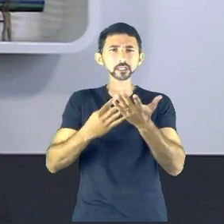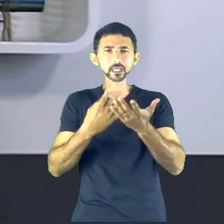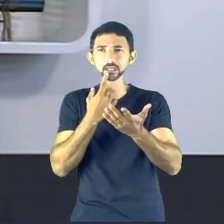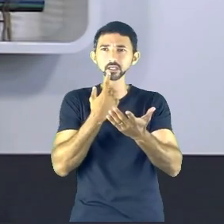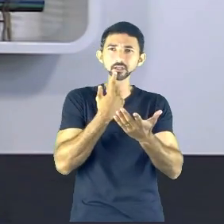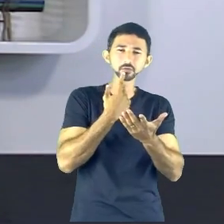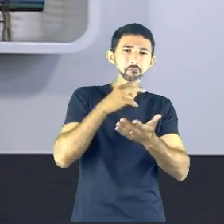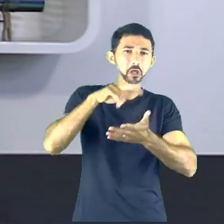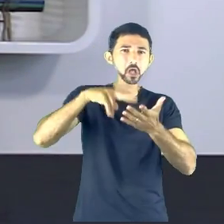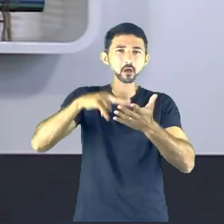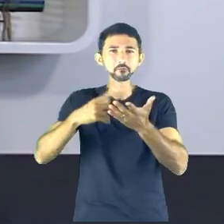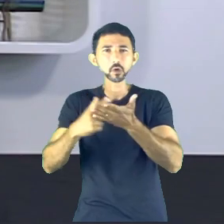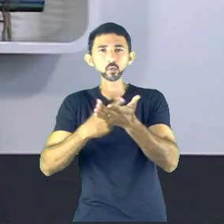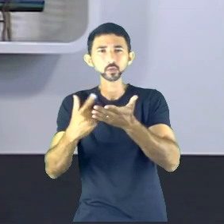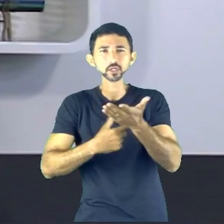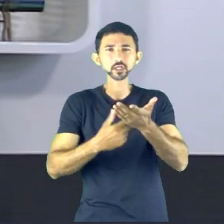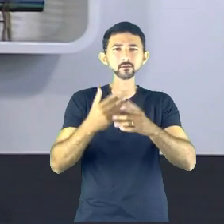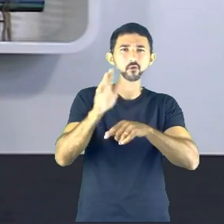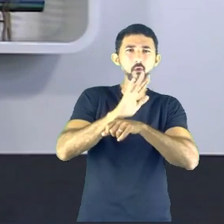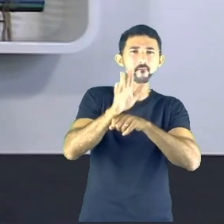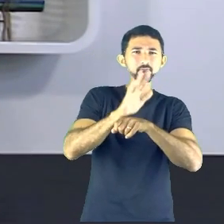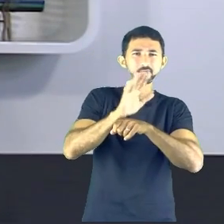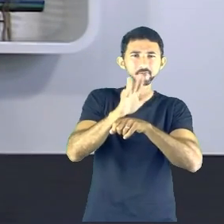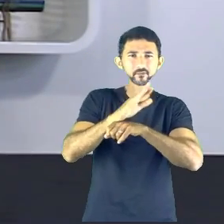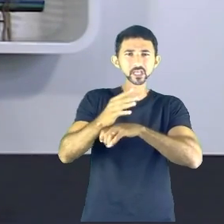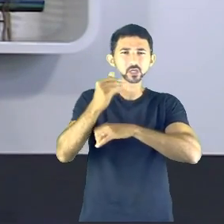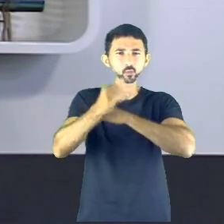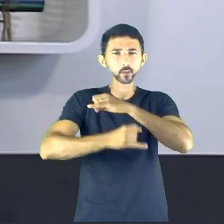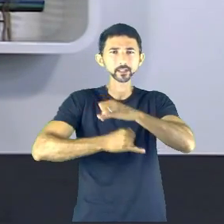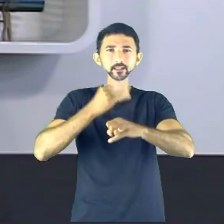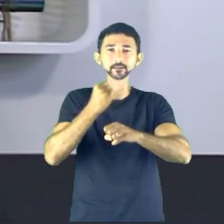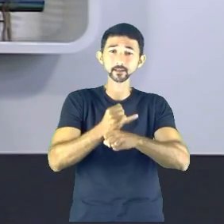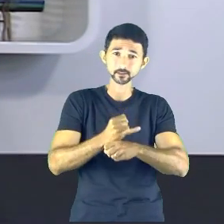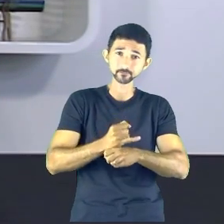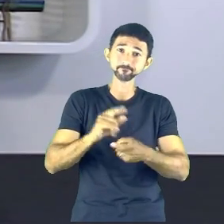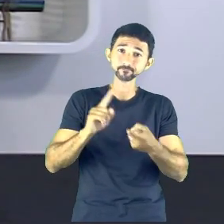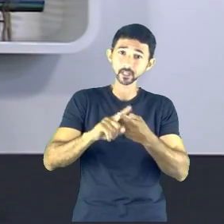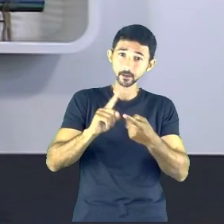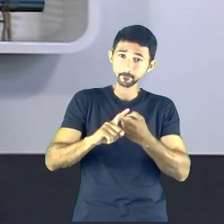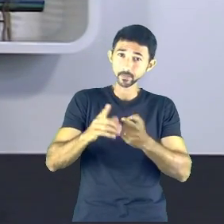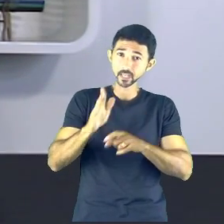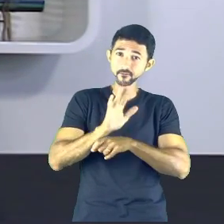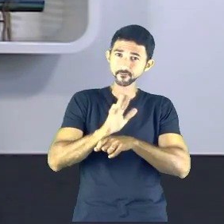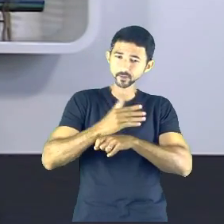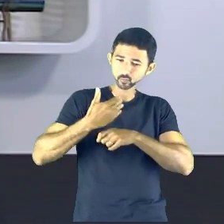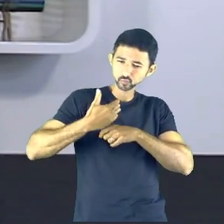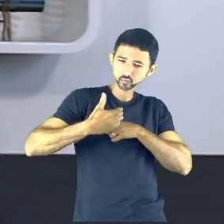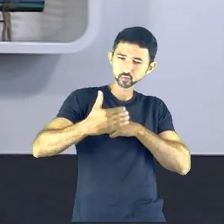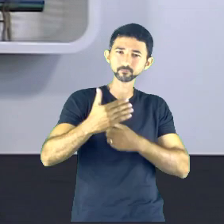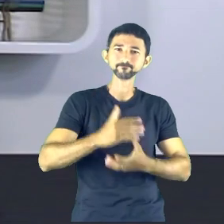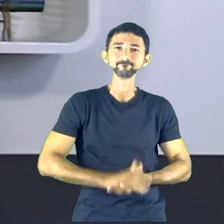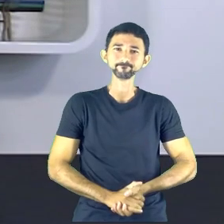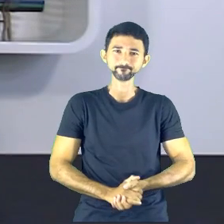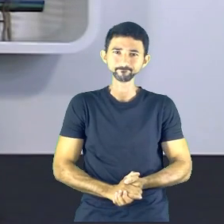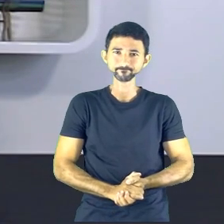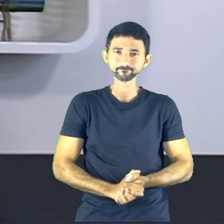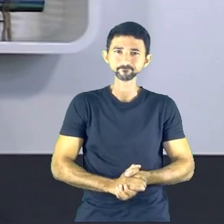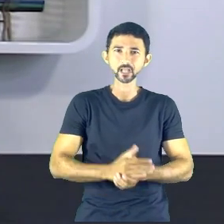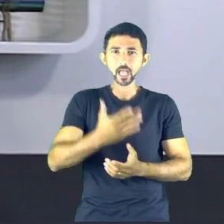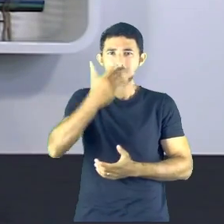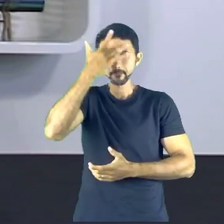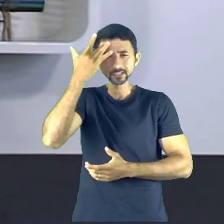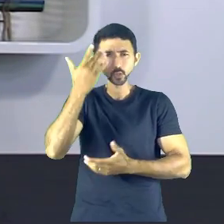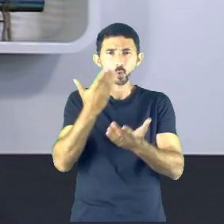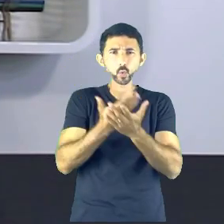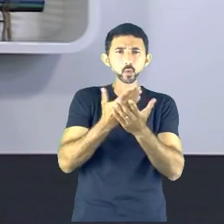texto, seja através da leitura de um livro, seja através de vídeos curtos que a gente vê pela internet, ou até em filmes de longa-metragem.